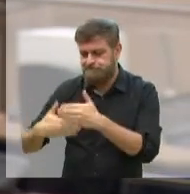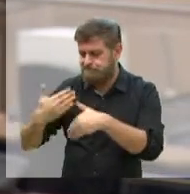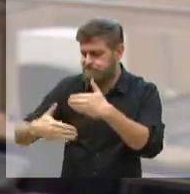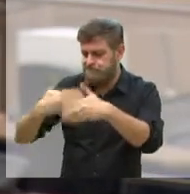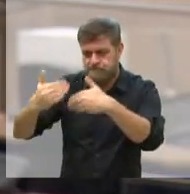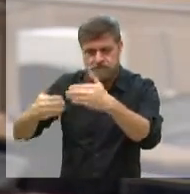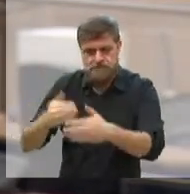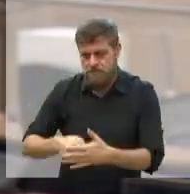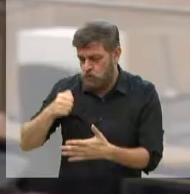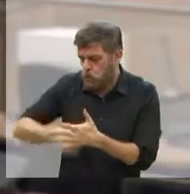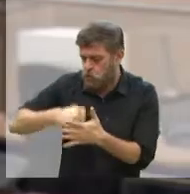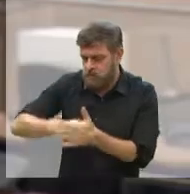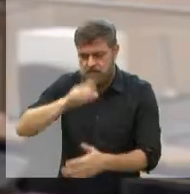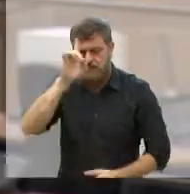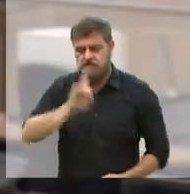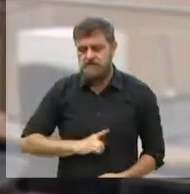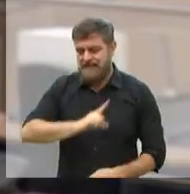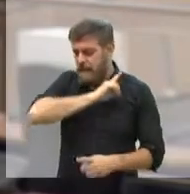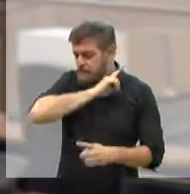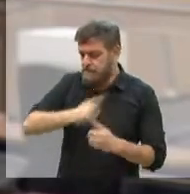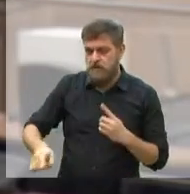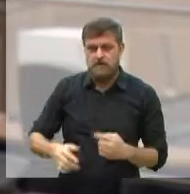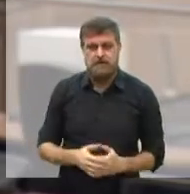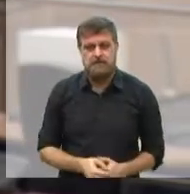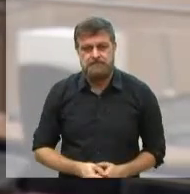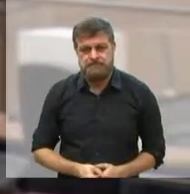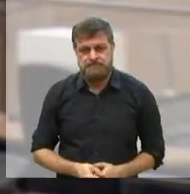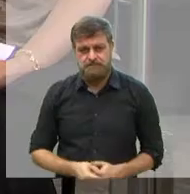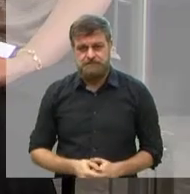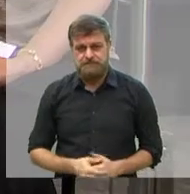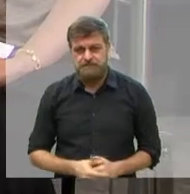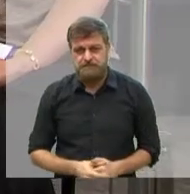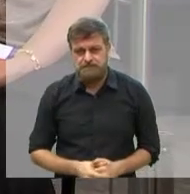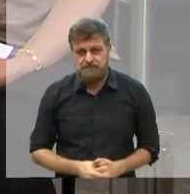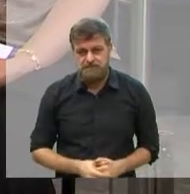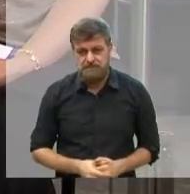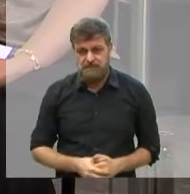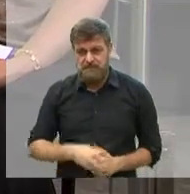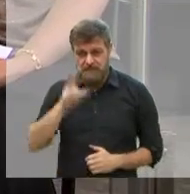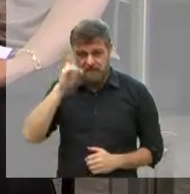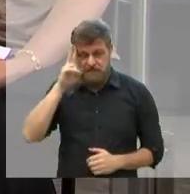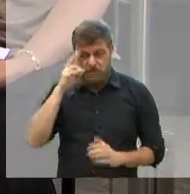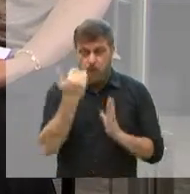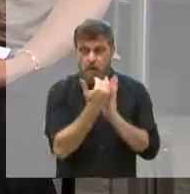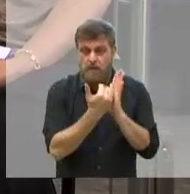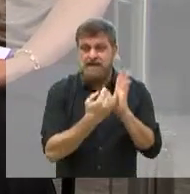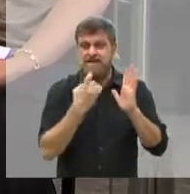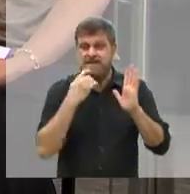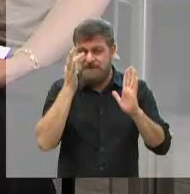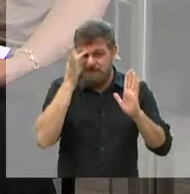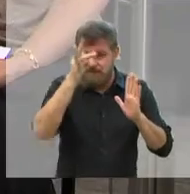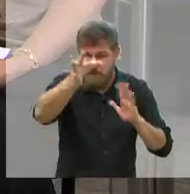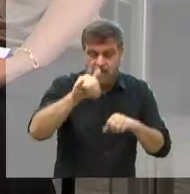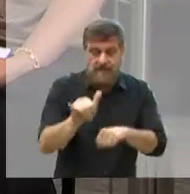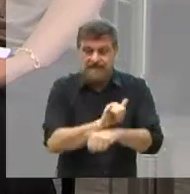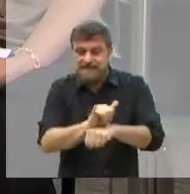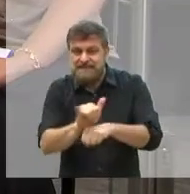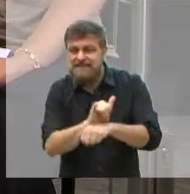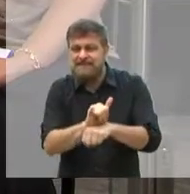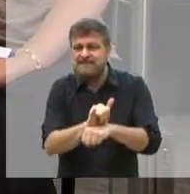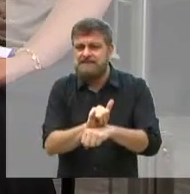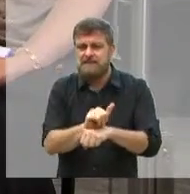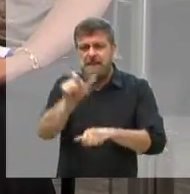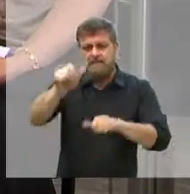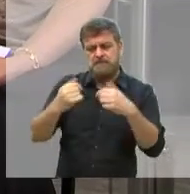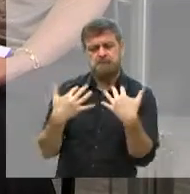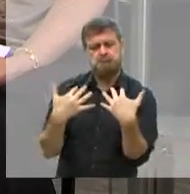realmente reivindicar os seus direitos, especialmente de regularização fundiária. O senhor citou aí o plano diretor e estratégico, né? Só para o pessoal de